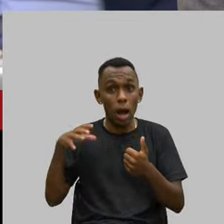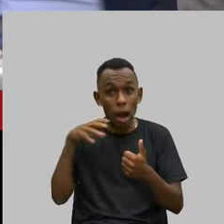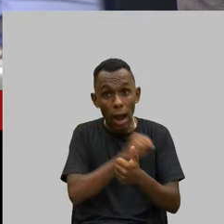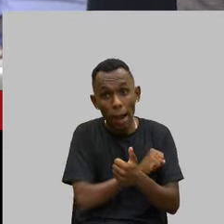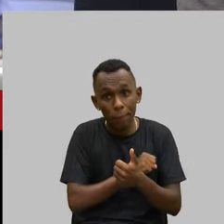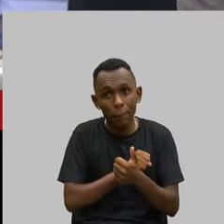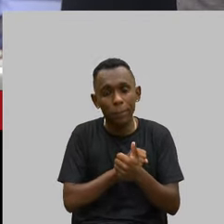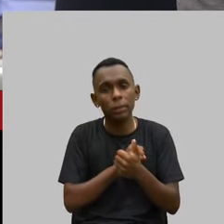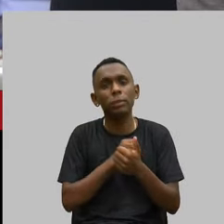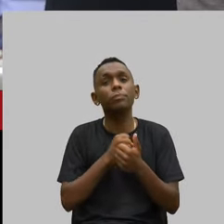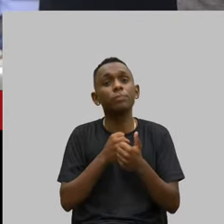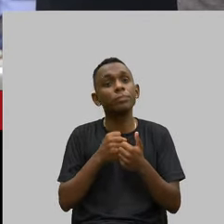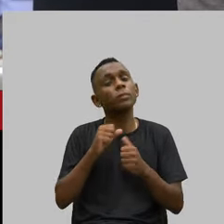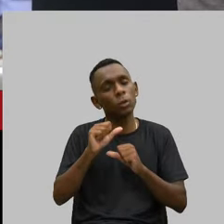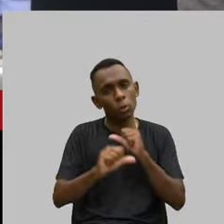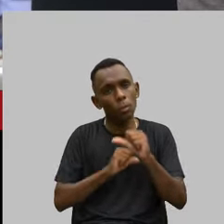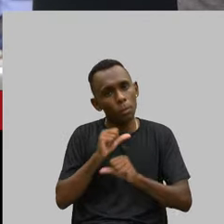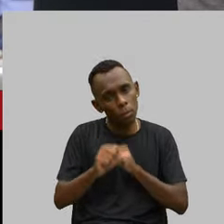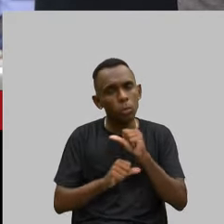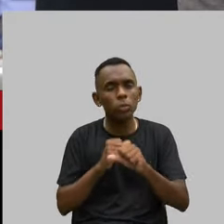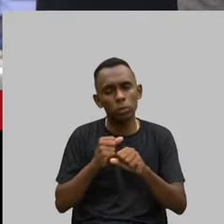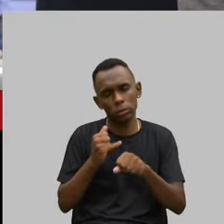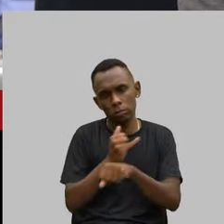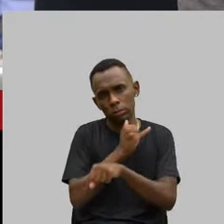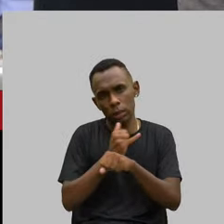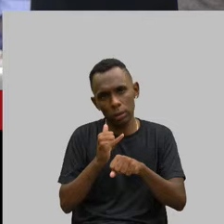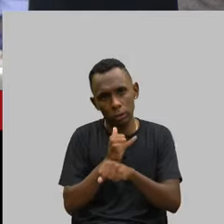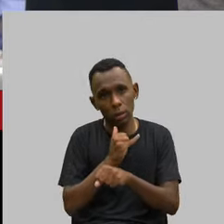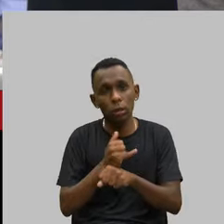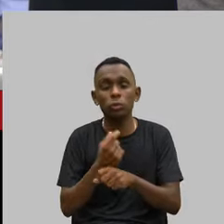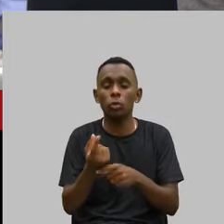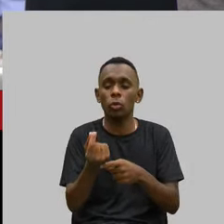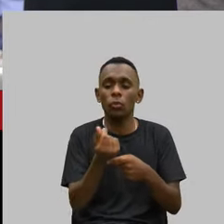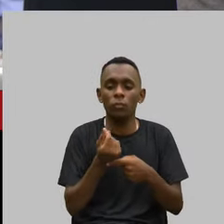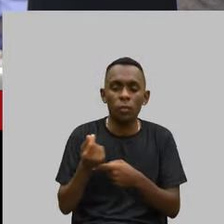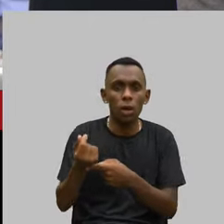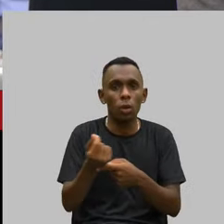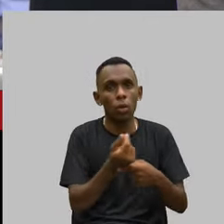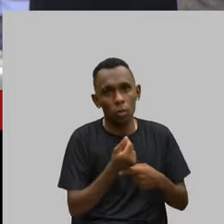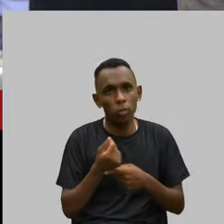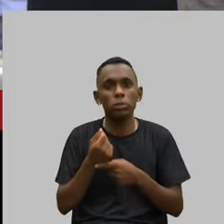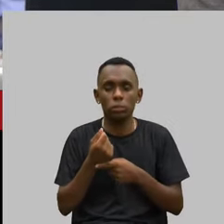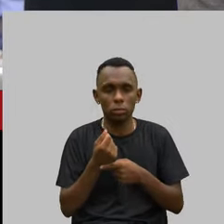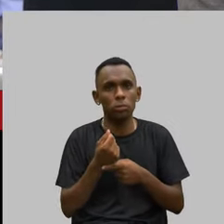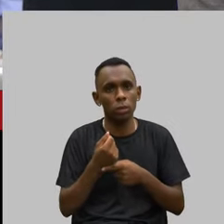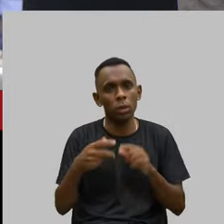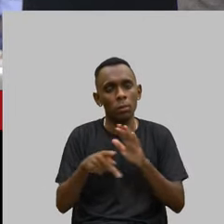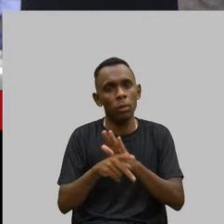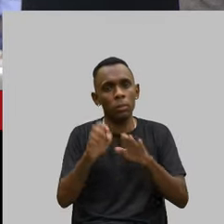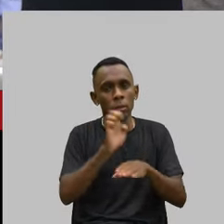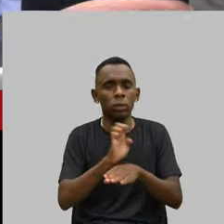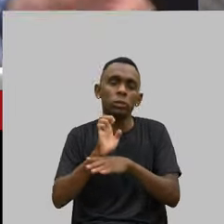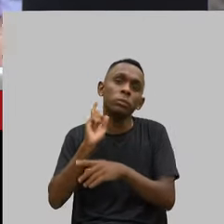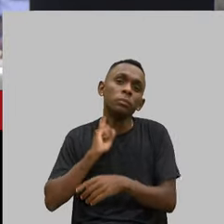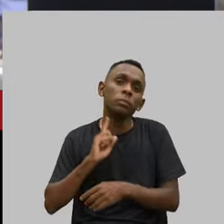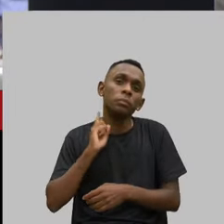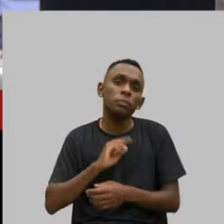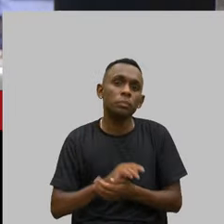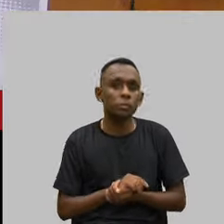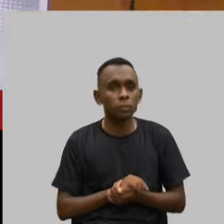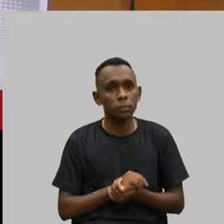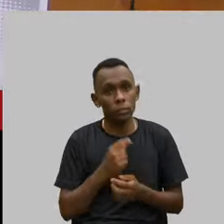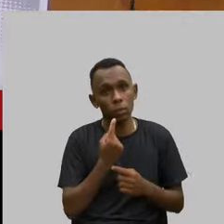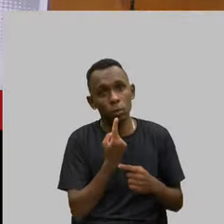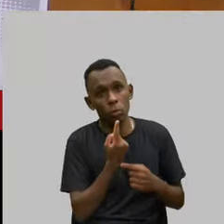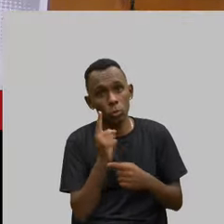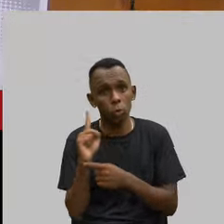Isso é um muda o jogo né E aí Traz valor para esse ativo do Estado de Minas Gerais por último que eu